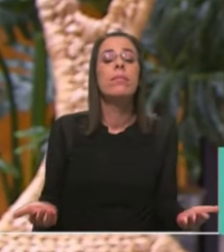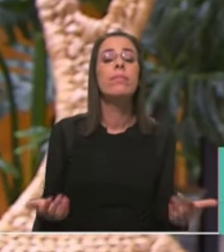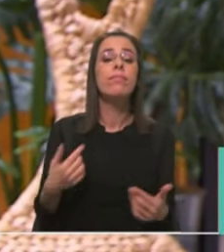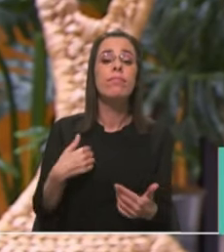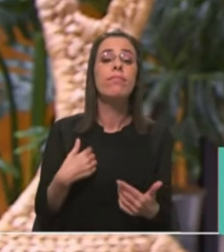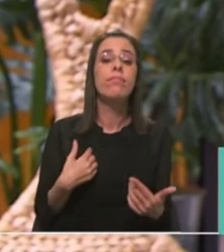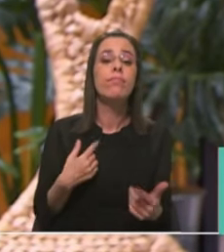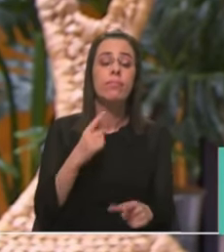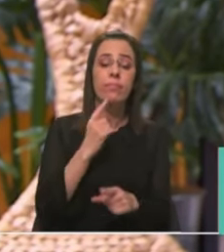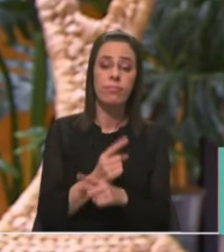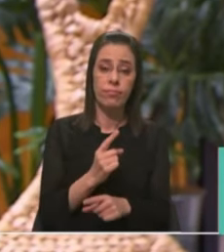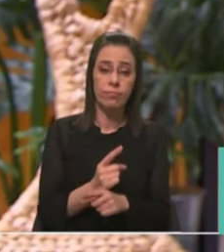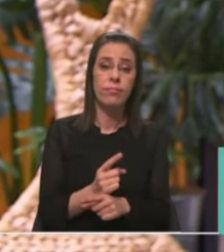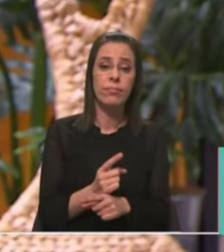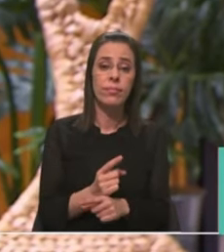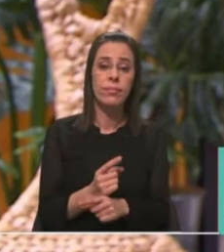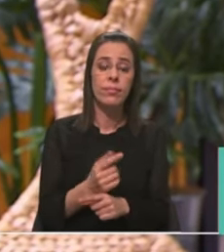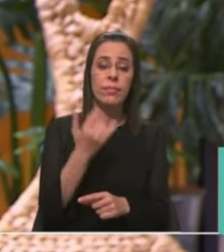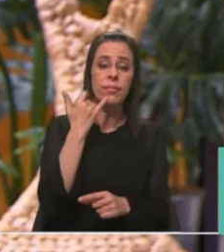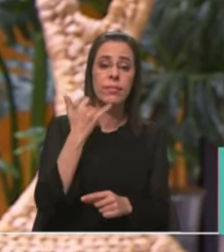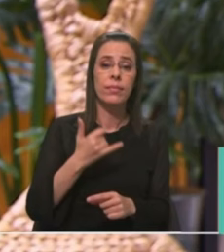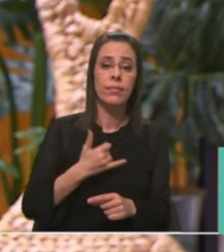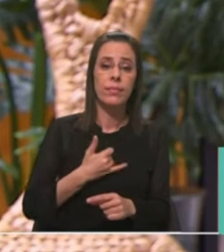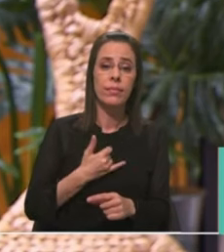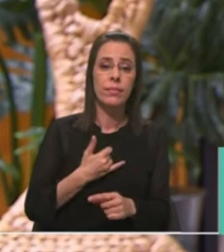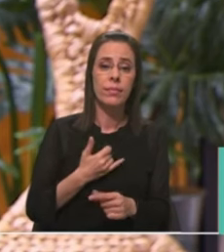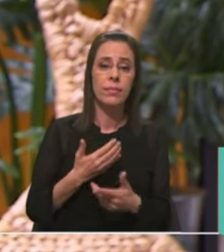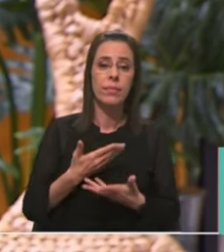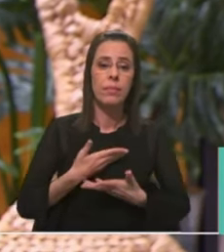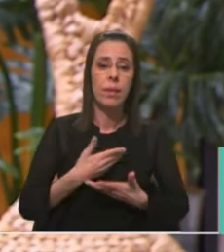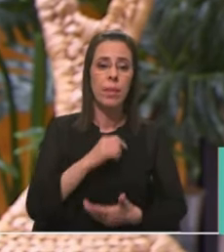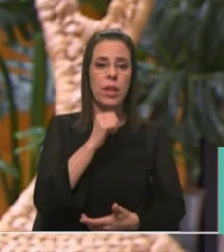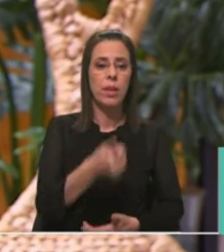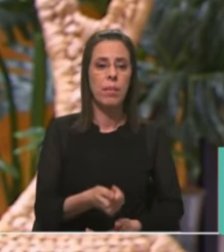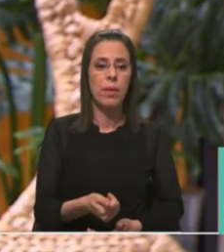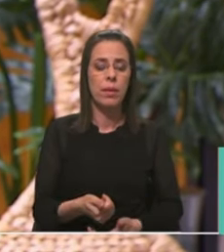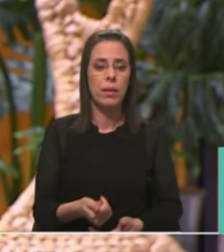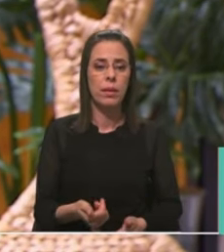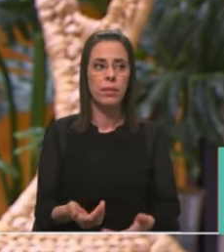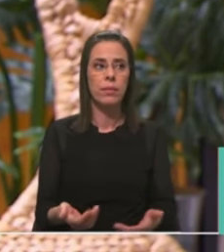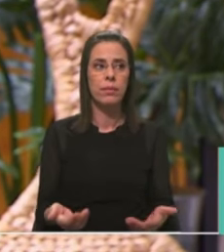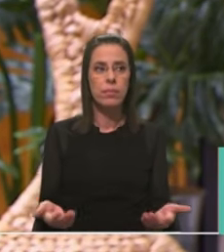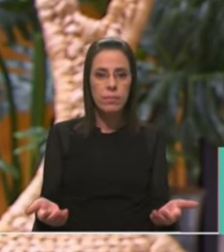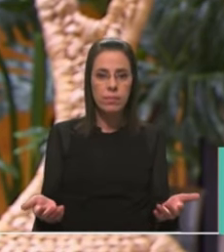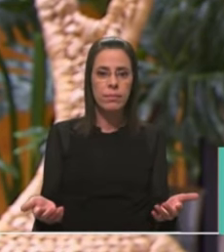E nós fizemos o mesmo percurso quando recebemos a bebé, está morta.